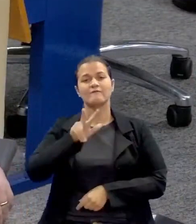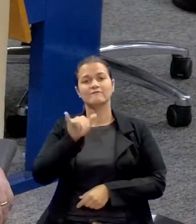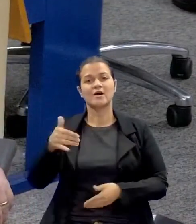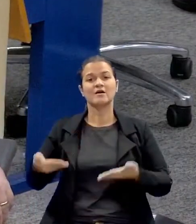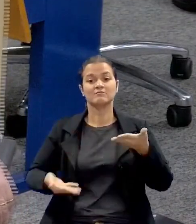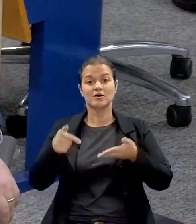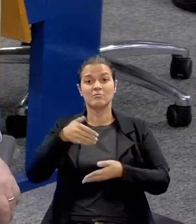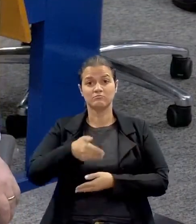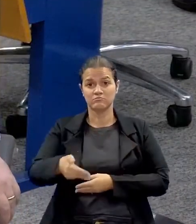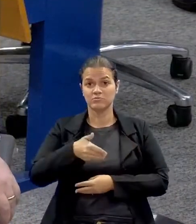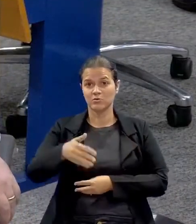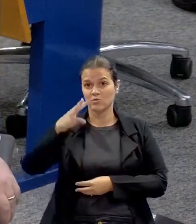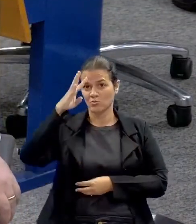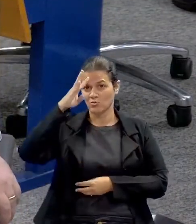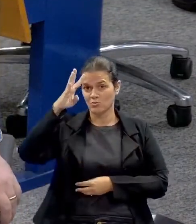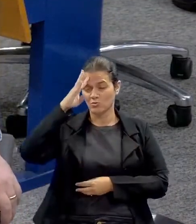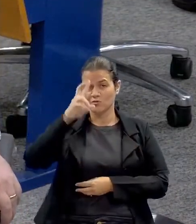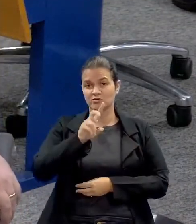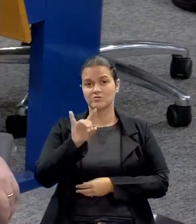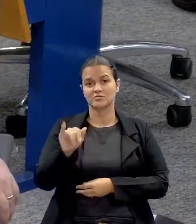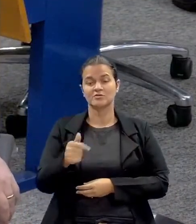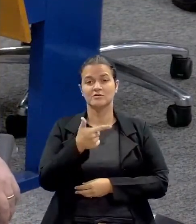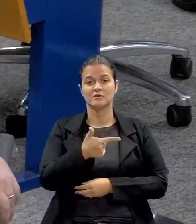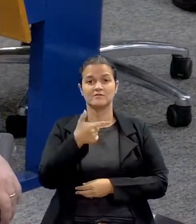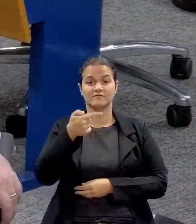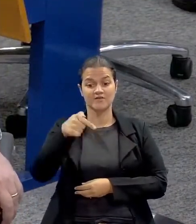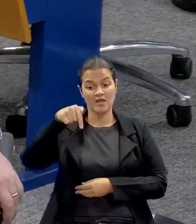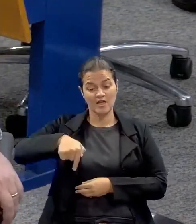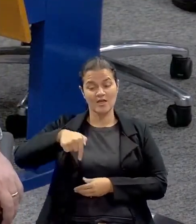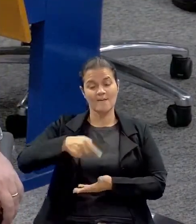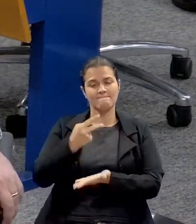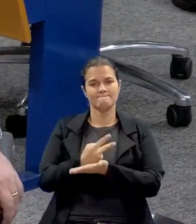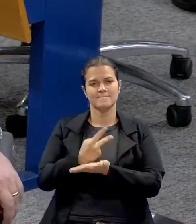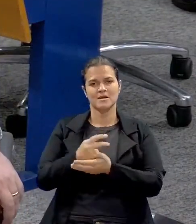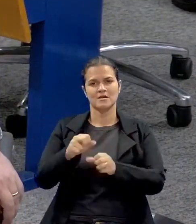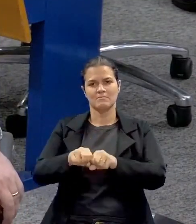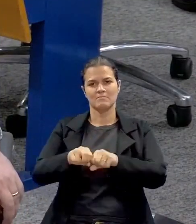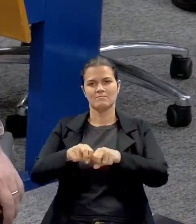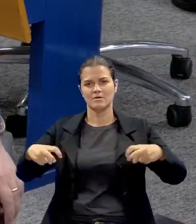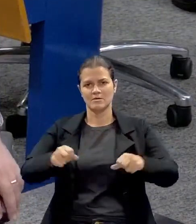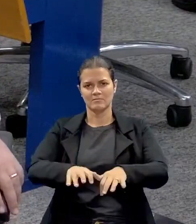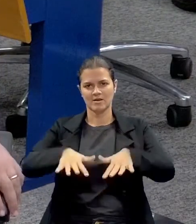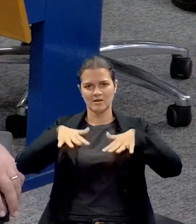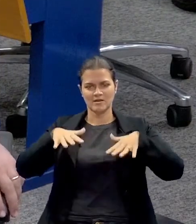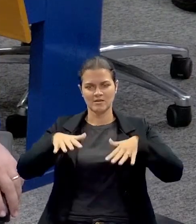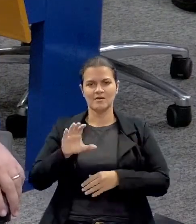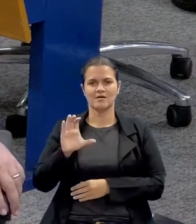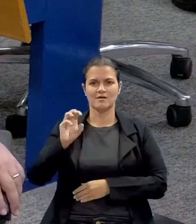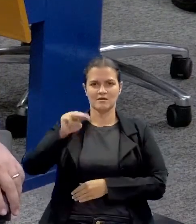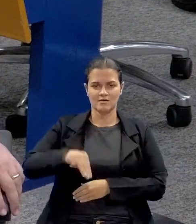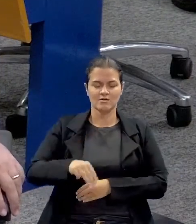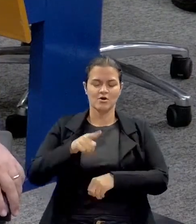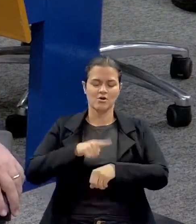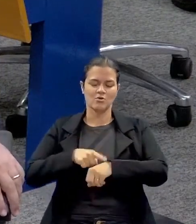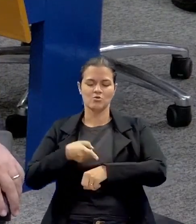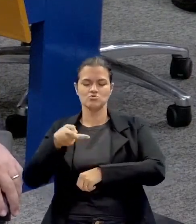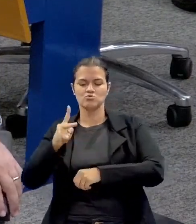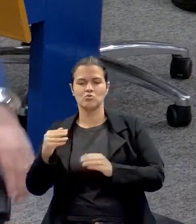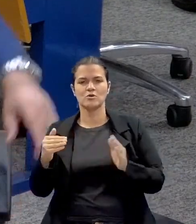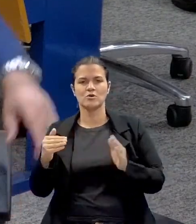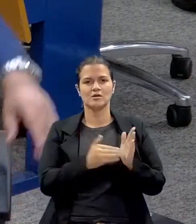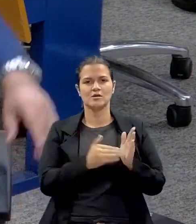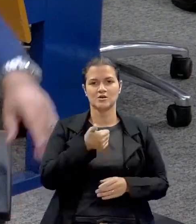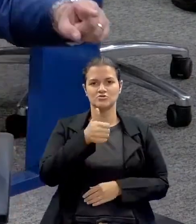próxima quarta-feira, dia 27, aqui nesse plenário da Câmara Municipal, das 14 às 18